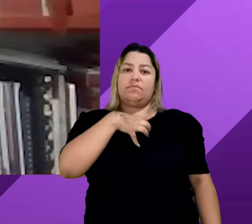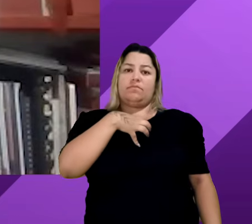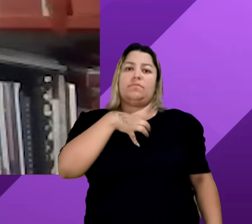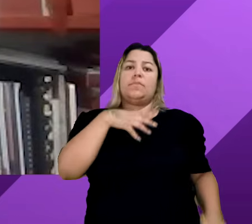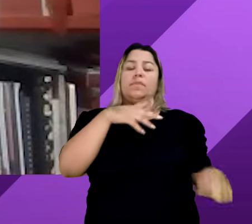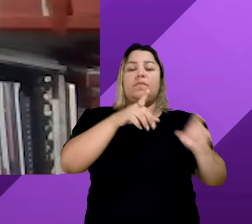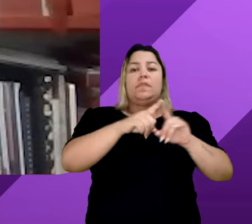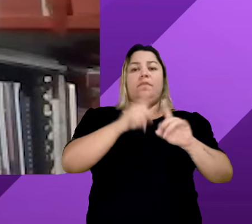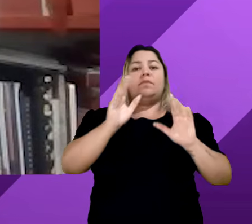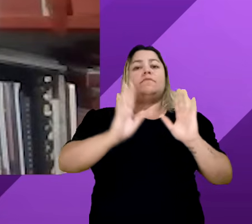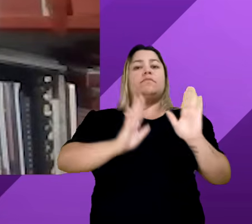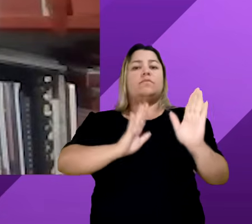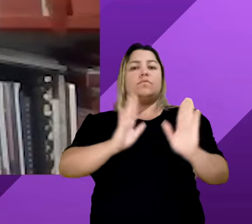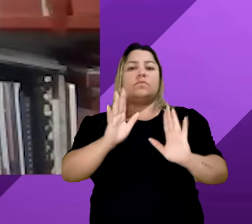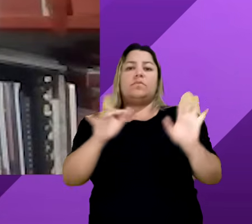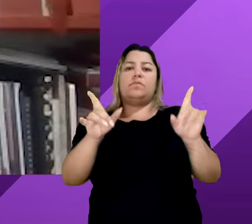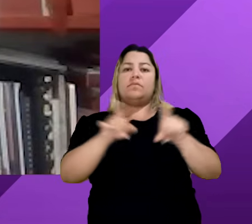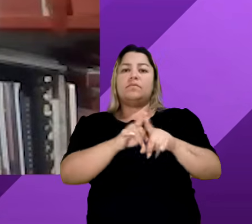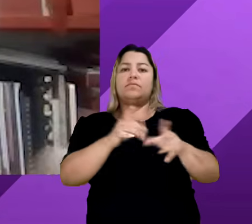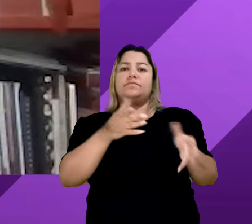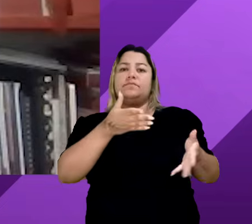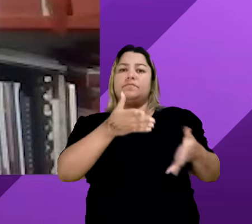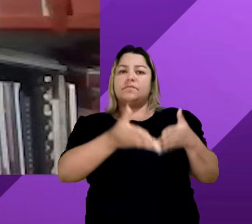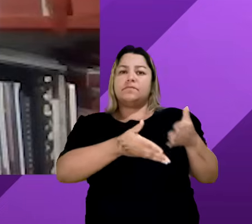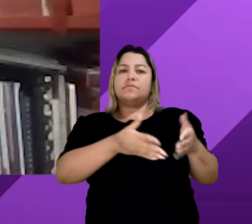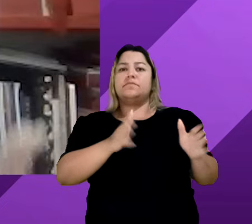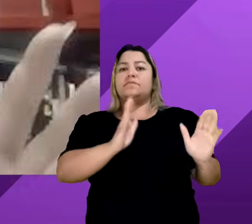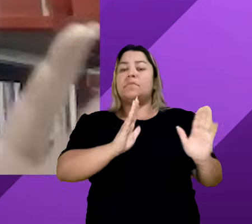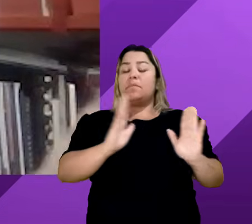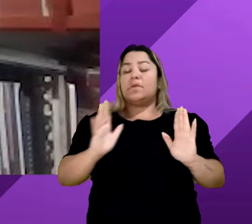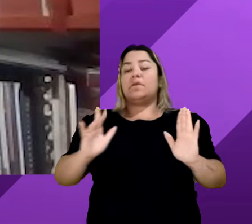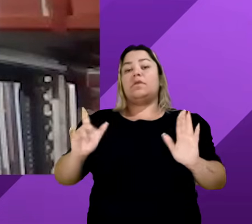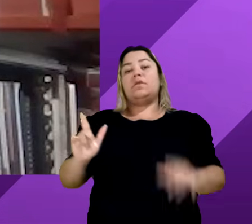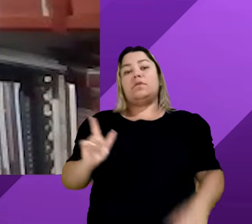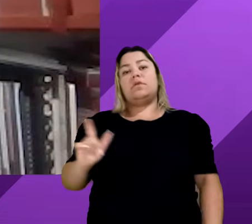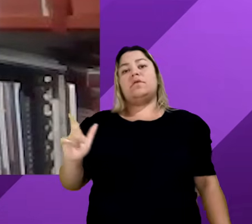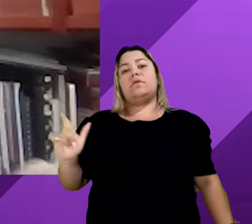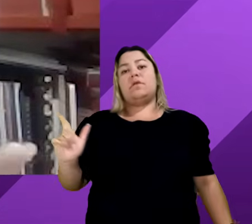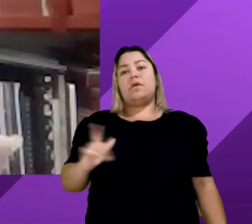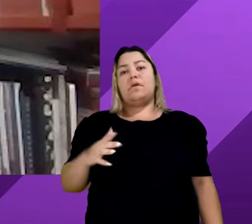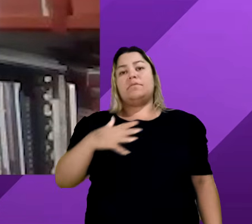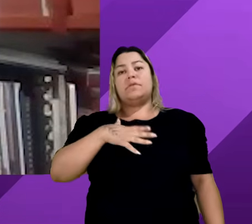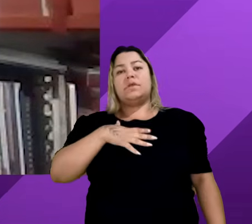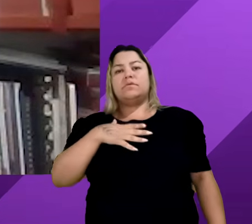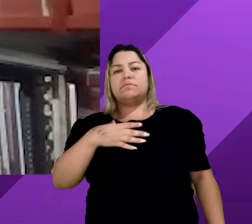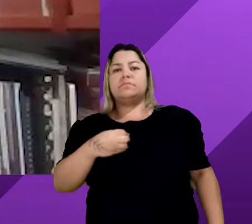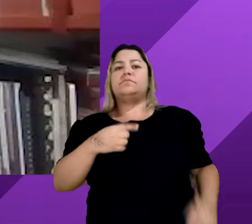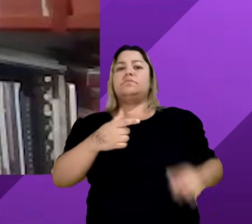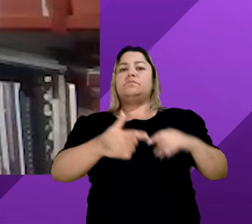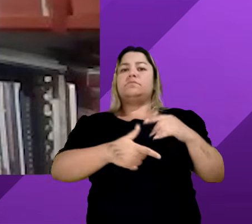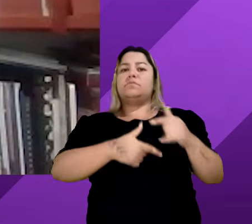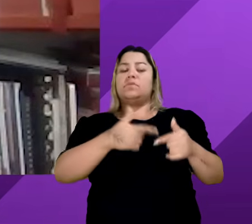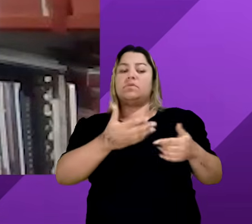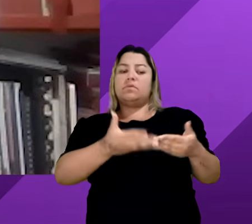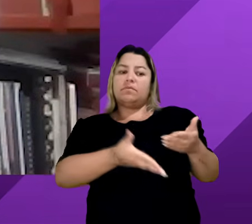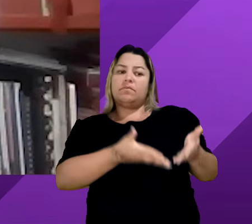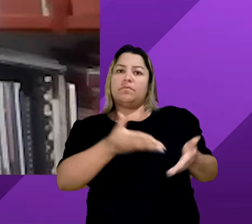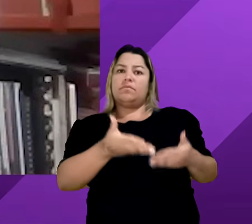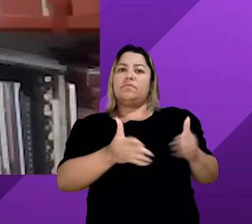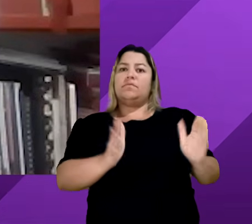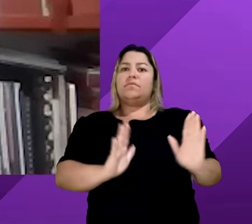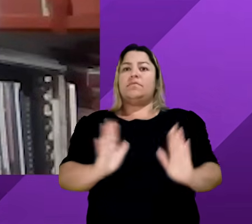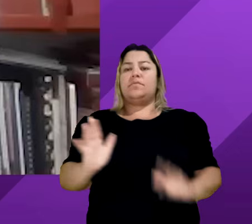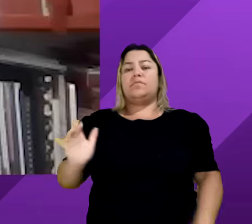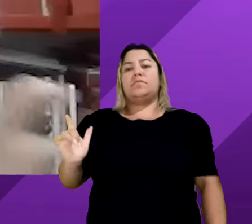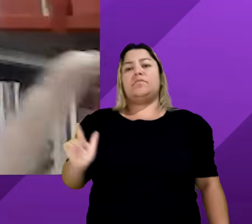que tudo e as mulheres sabem mais. Ah, faz aqui porque você tem mais jeito para isso. Não é